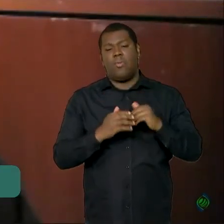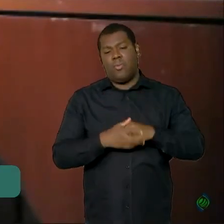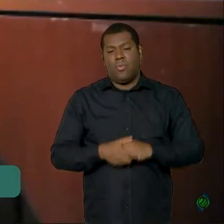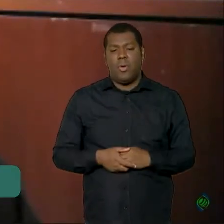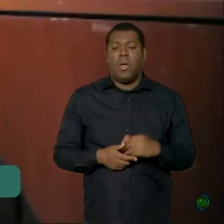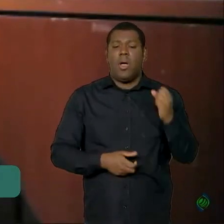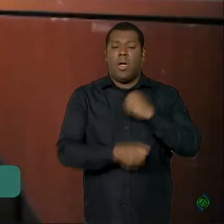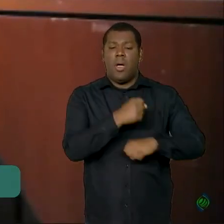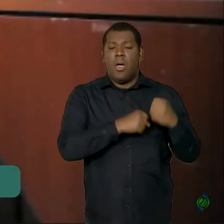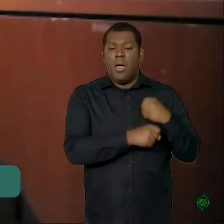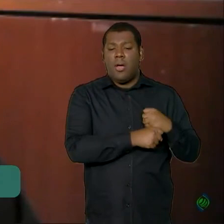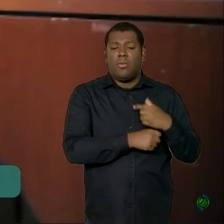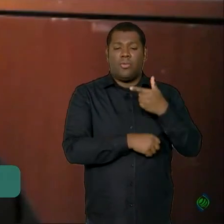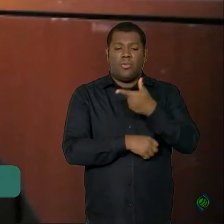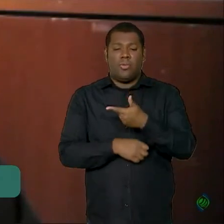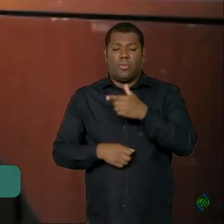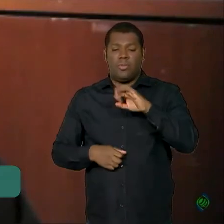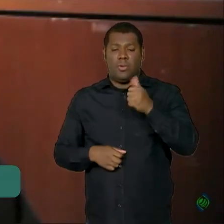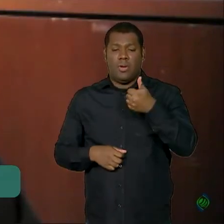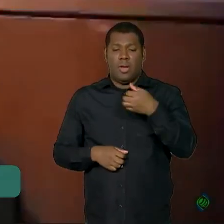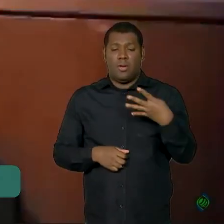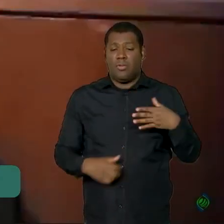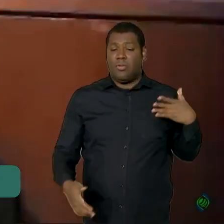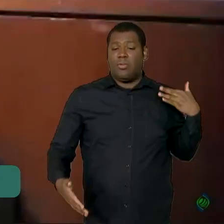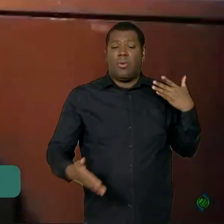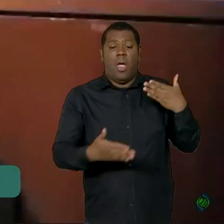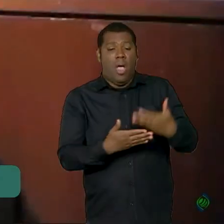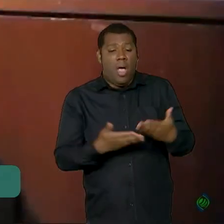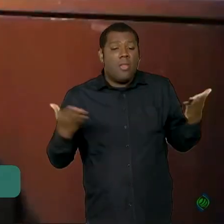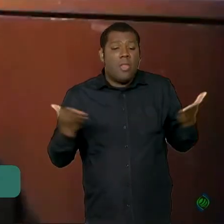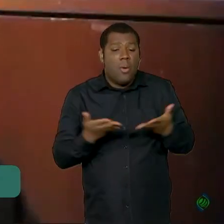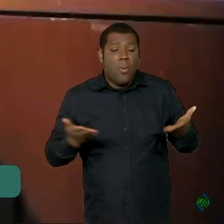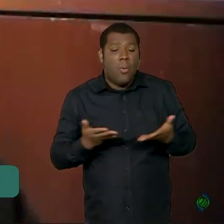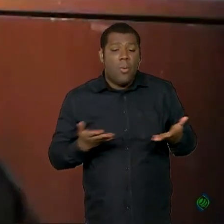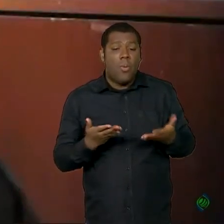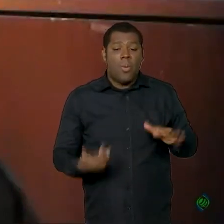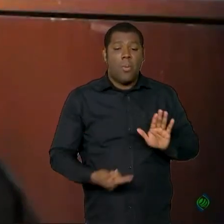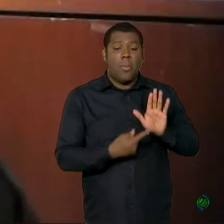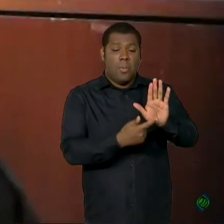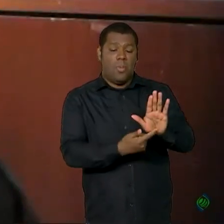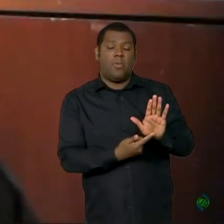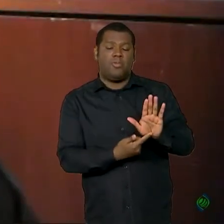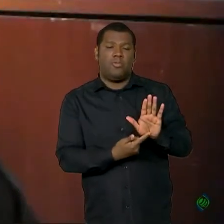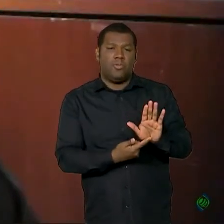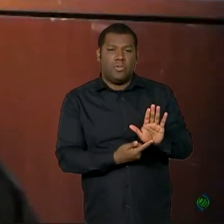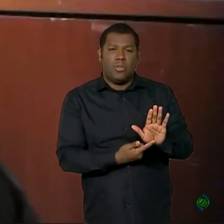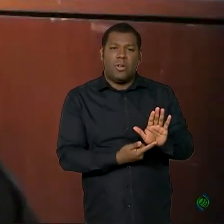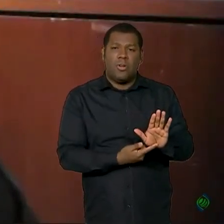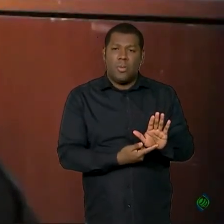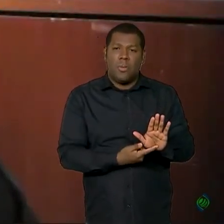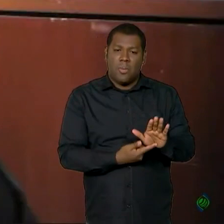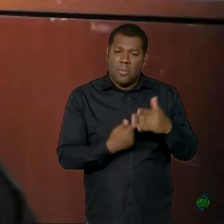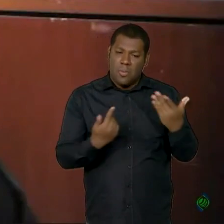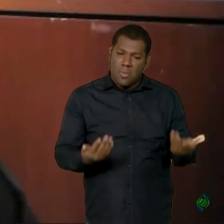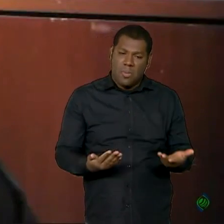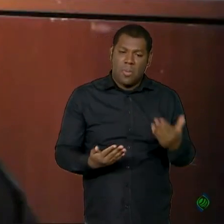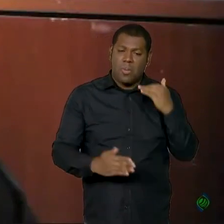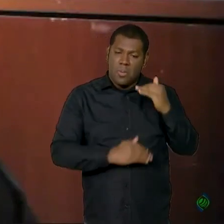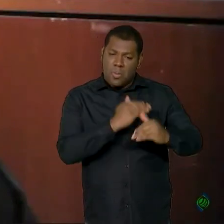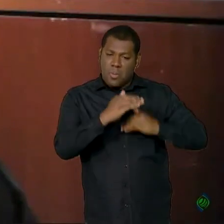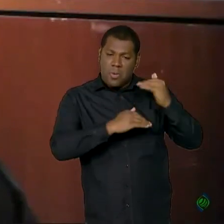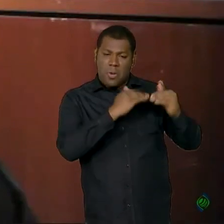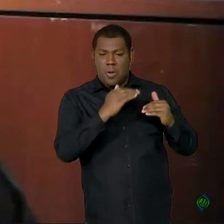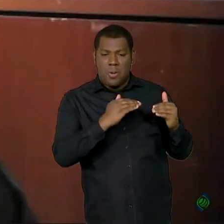Desde 2014, 2015, nós estamos mostrando um cenário favorável ainda